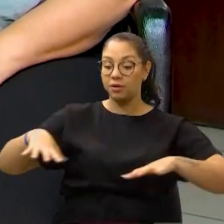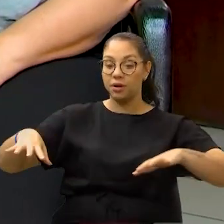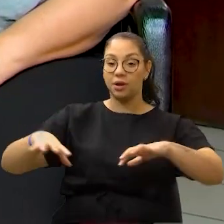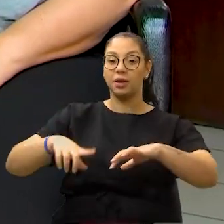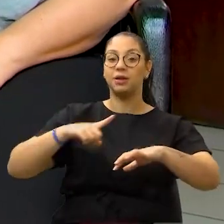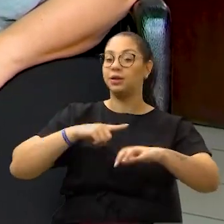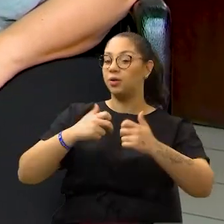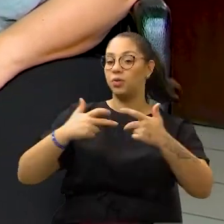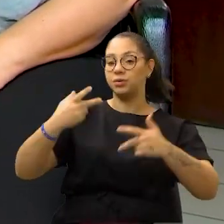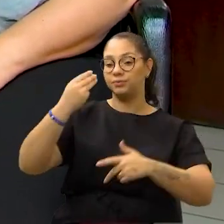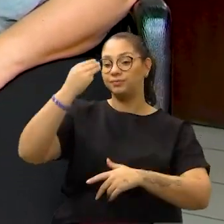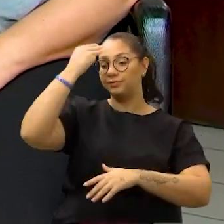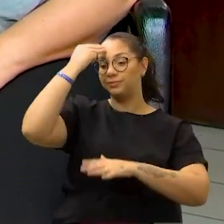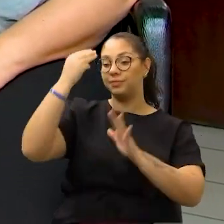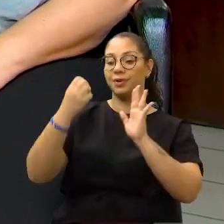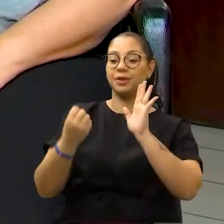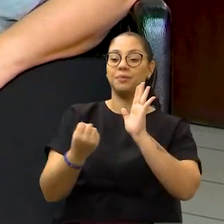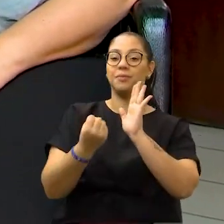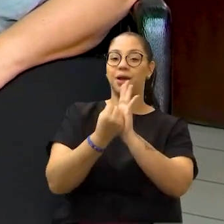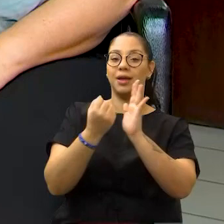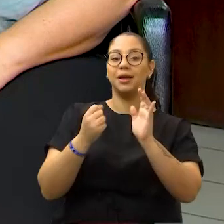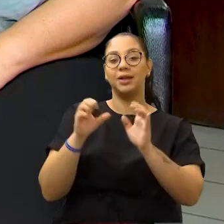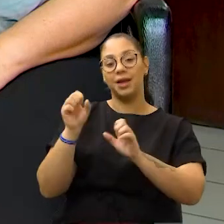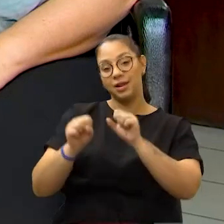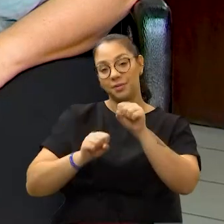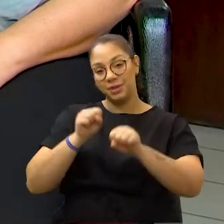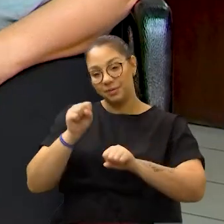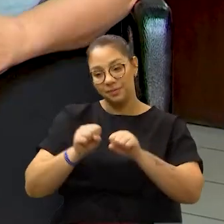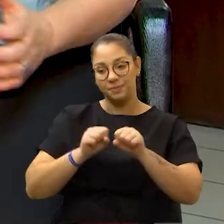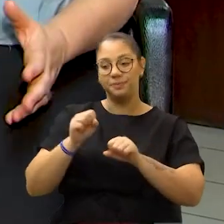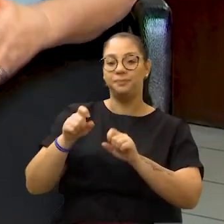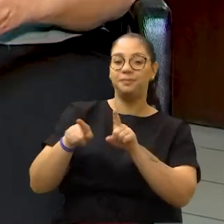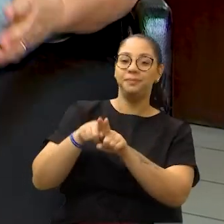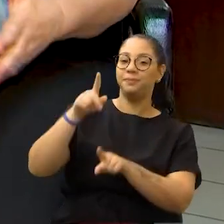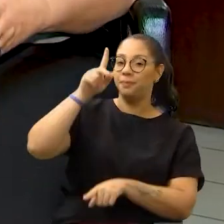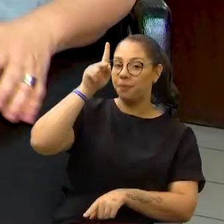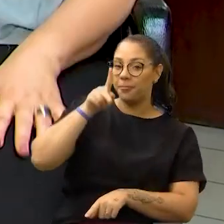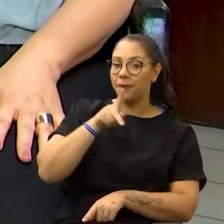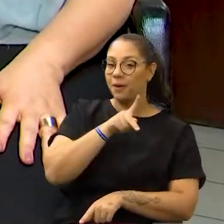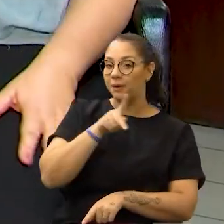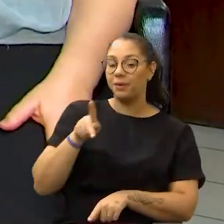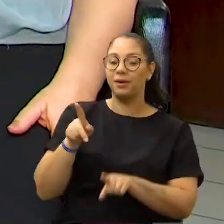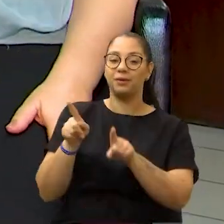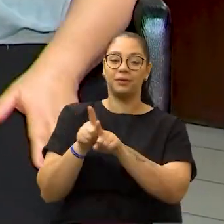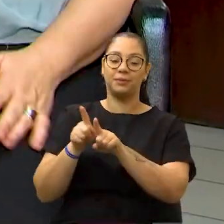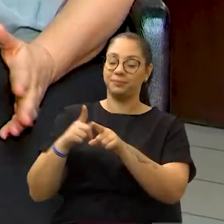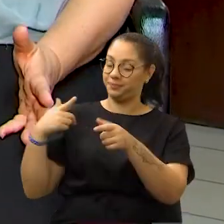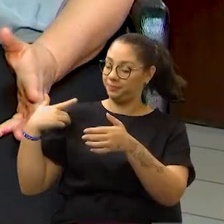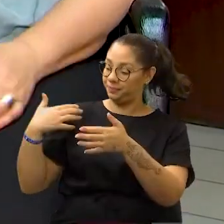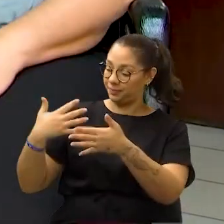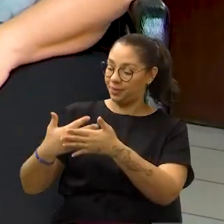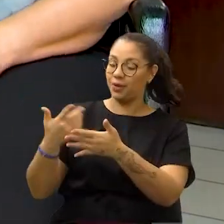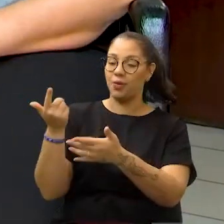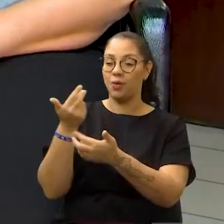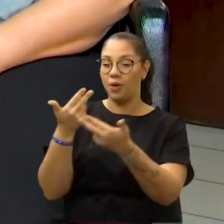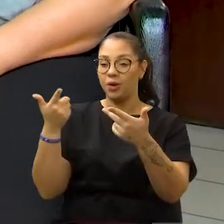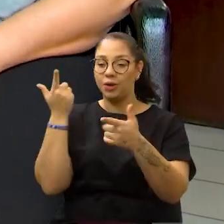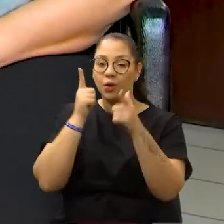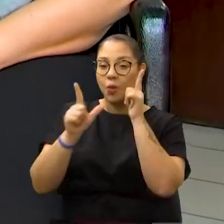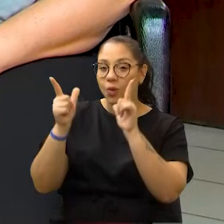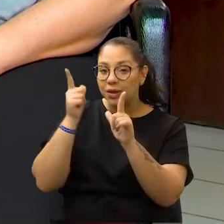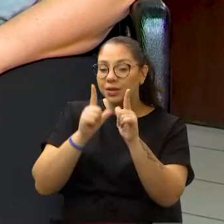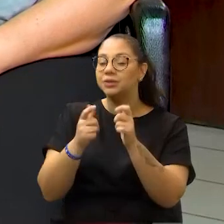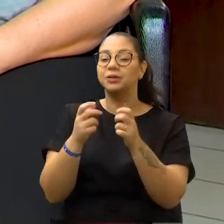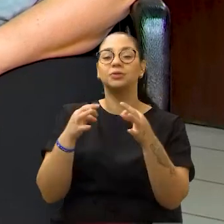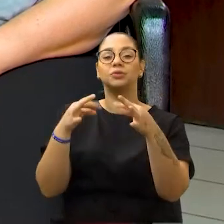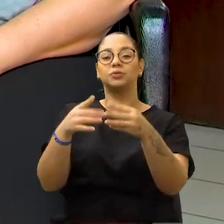muita memória, né? Muita memória da bicicleta, memória do padre, memória das trajetórias, das conquistas, de tudo que